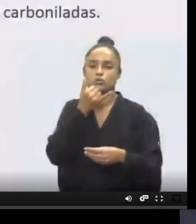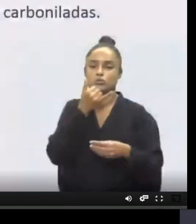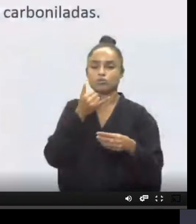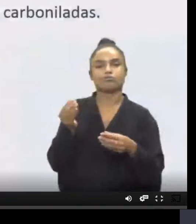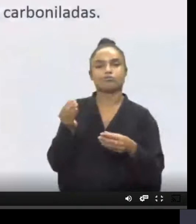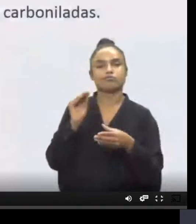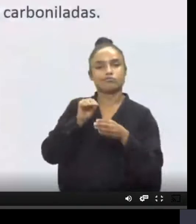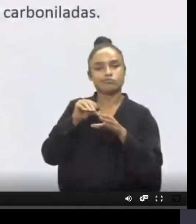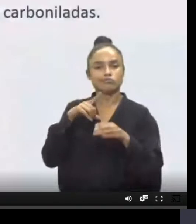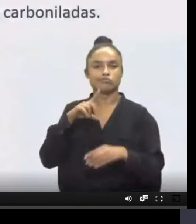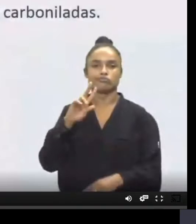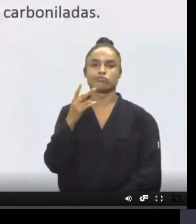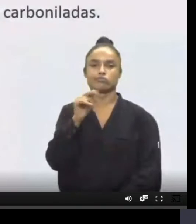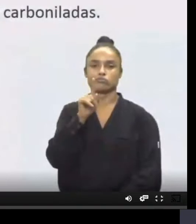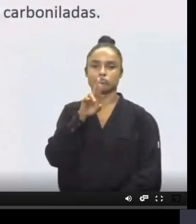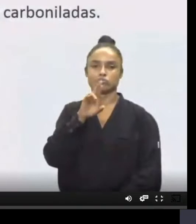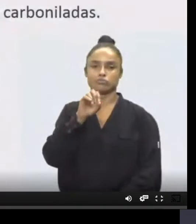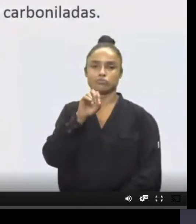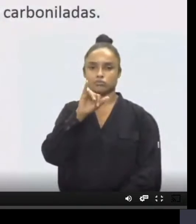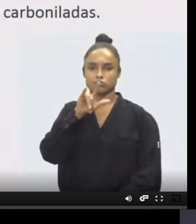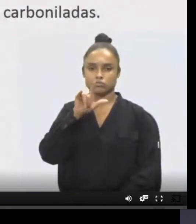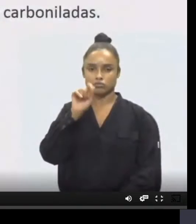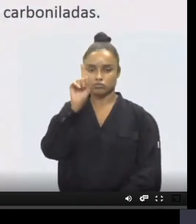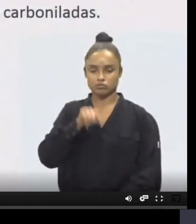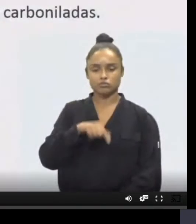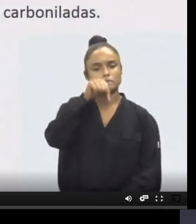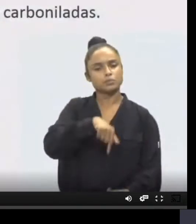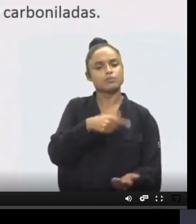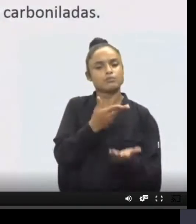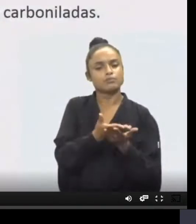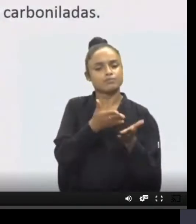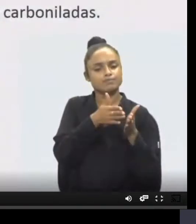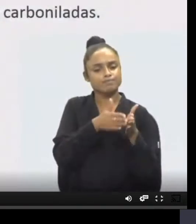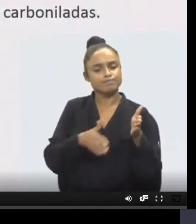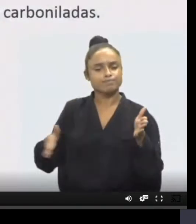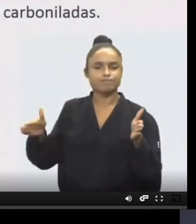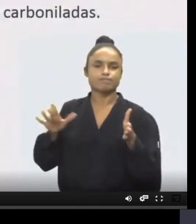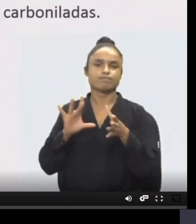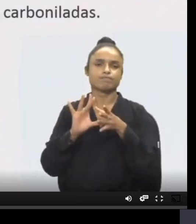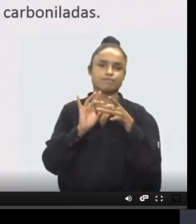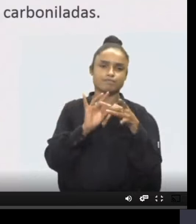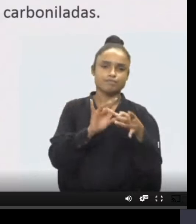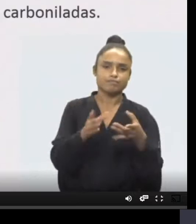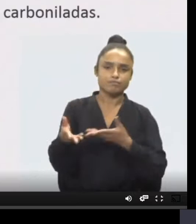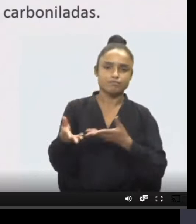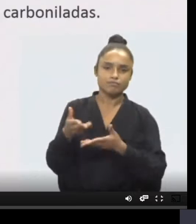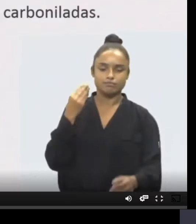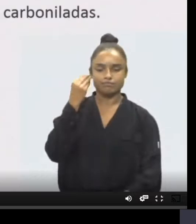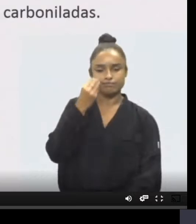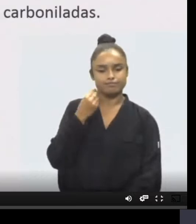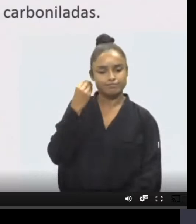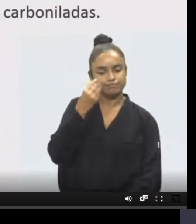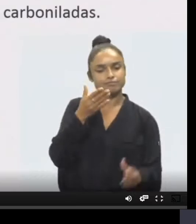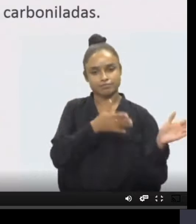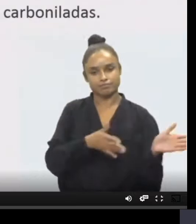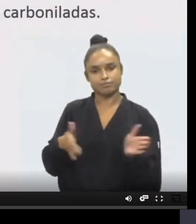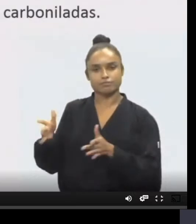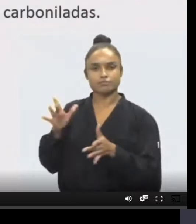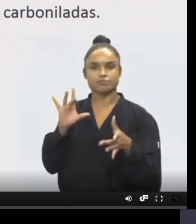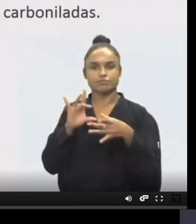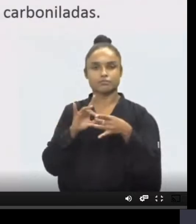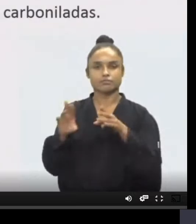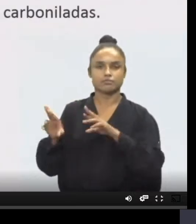aula, vamos conhecer um pouquinho do contexto. Então, inicialmente, nós vamos trabalhar com experimentos que estão relacionados